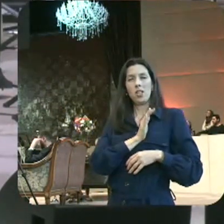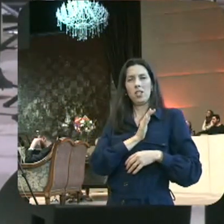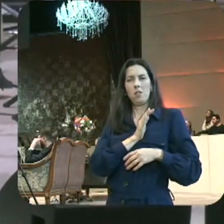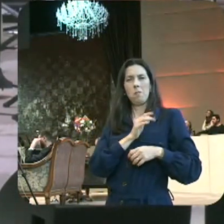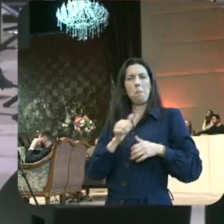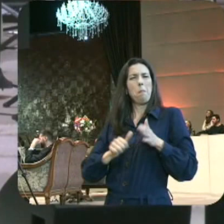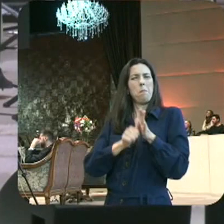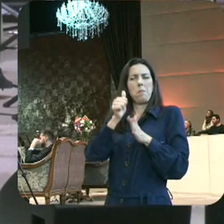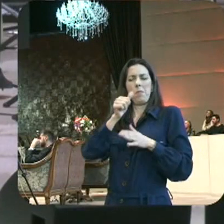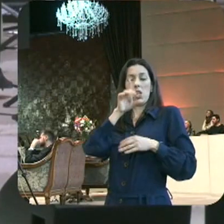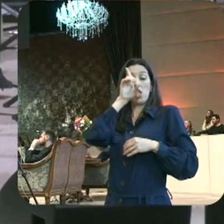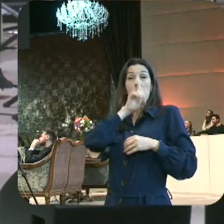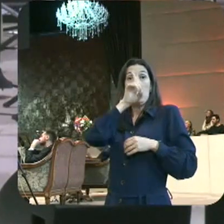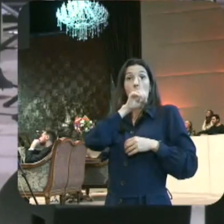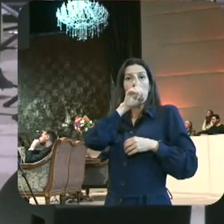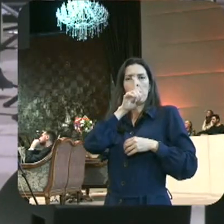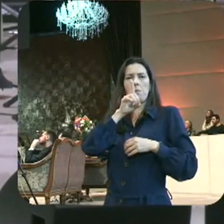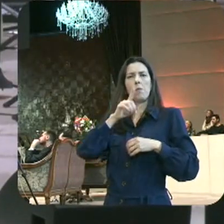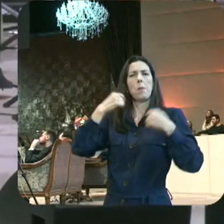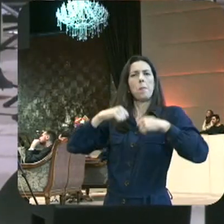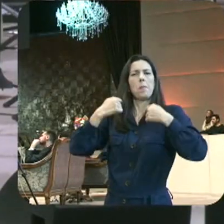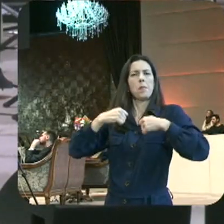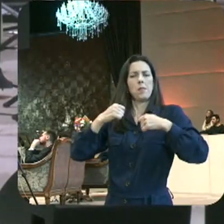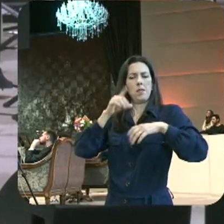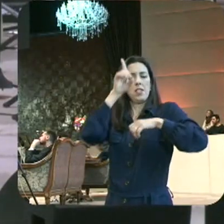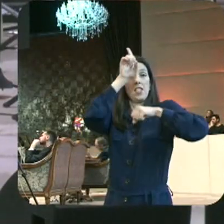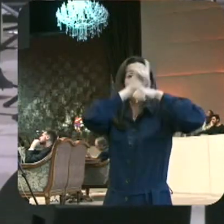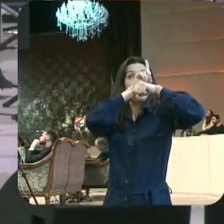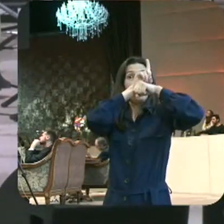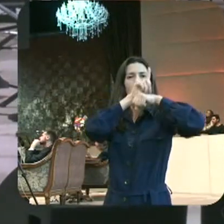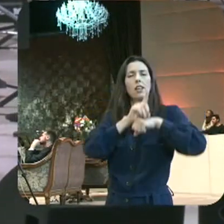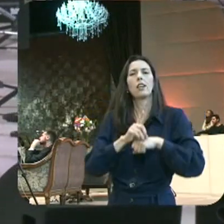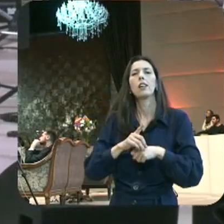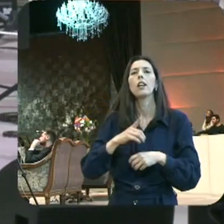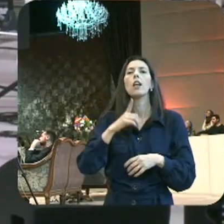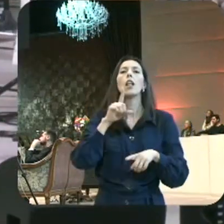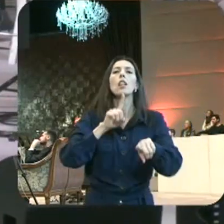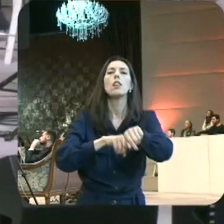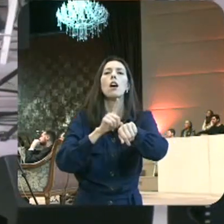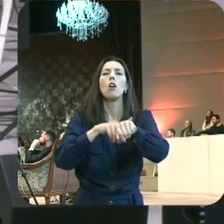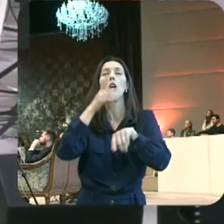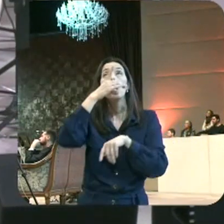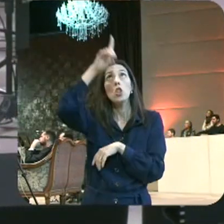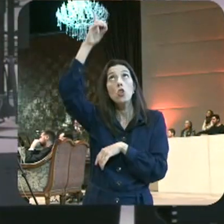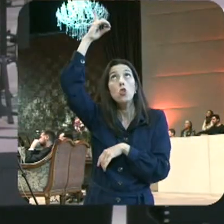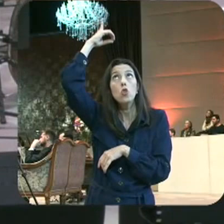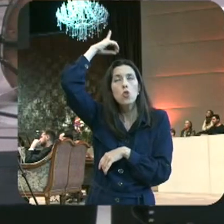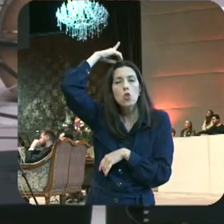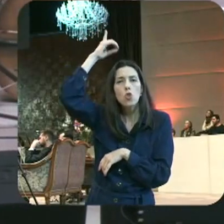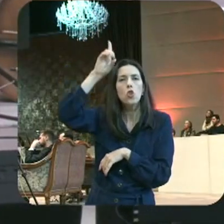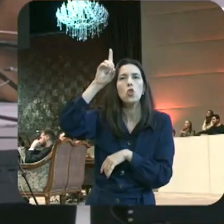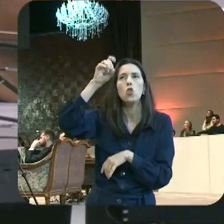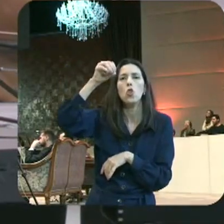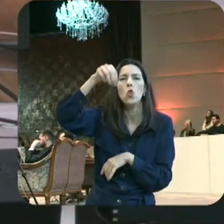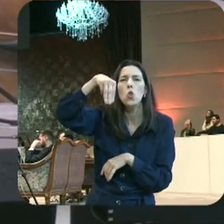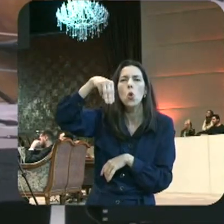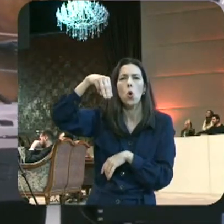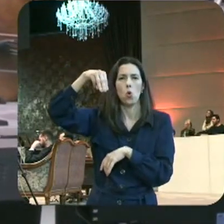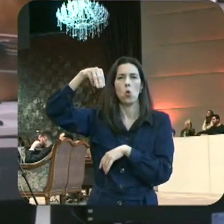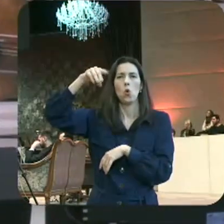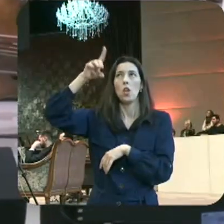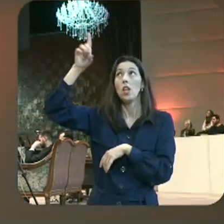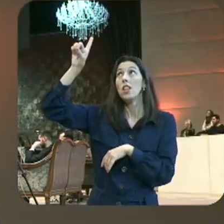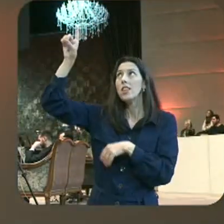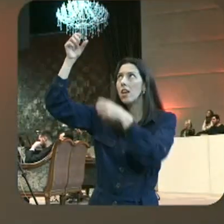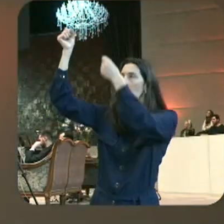primeiro no seu coração. Quando você começa a reter os dons do Espírito que Ele derramou sobre você,